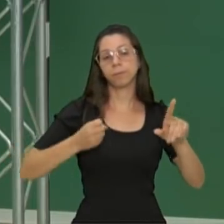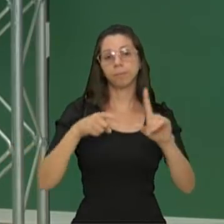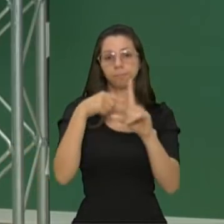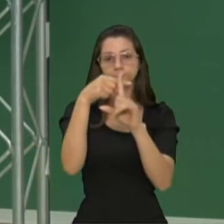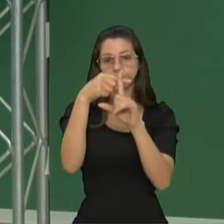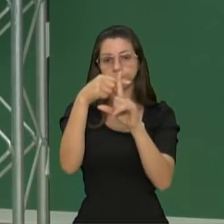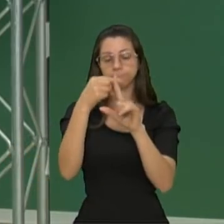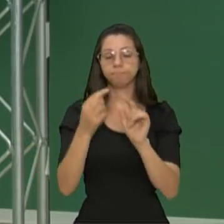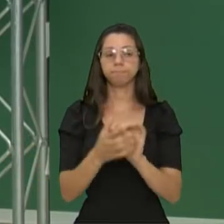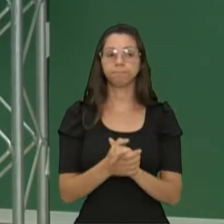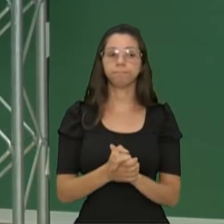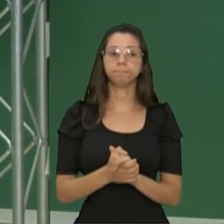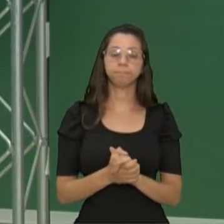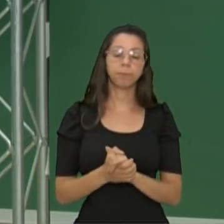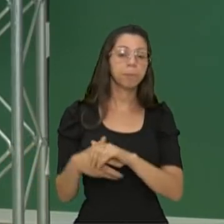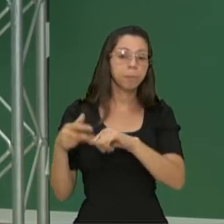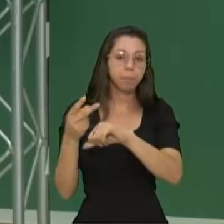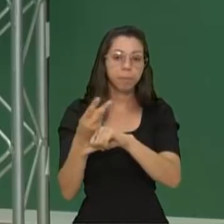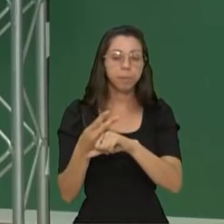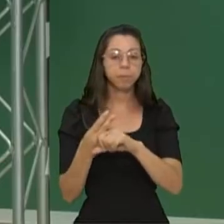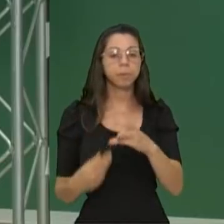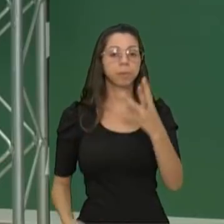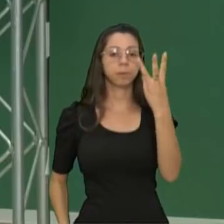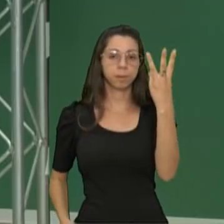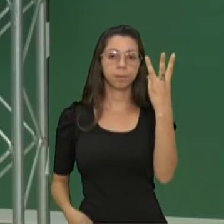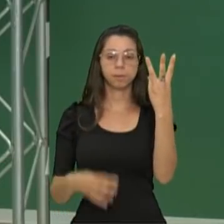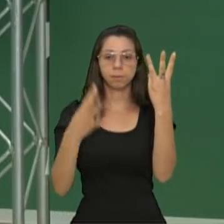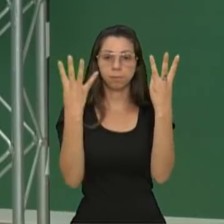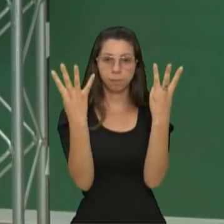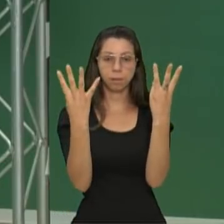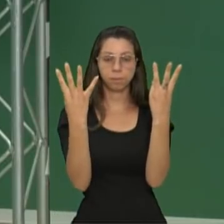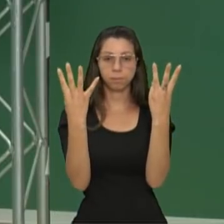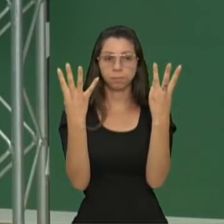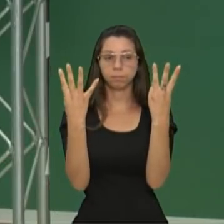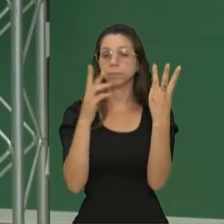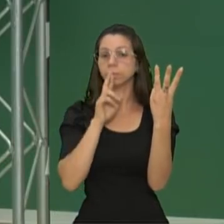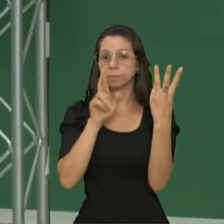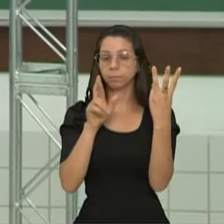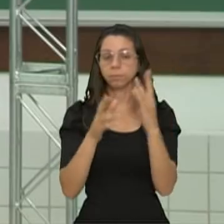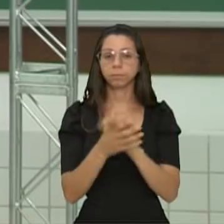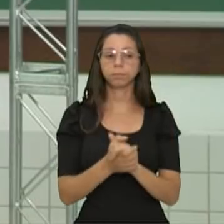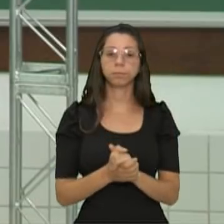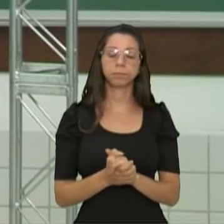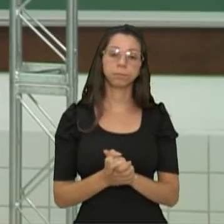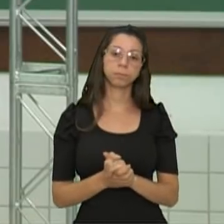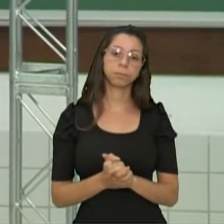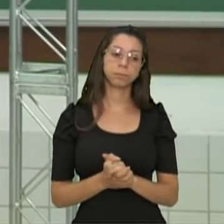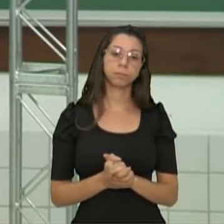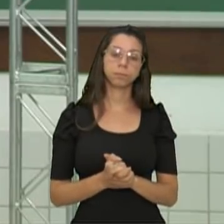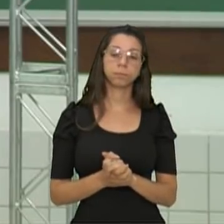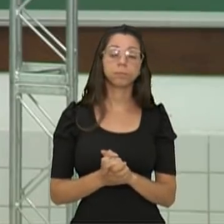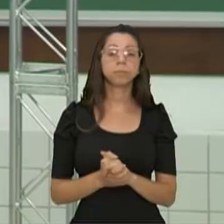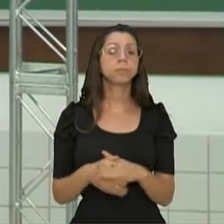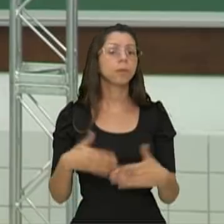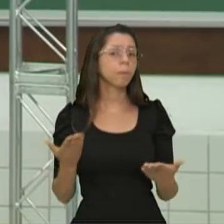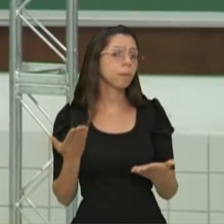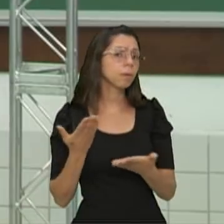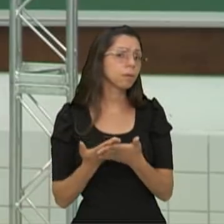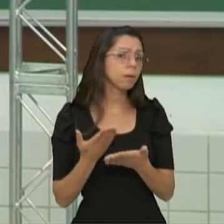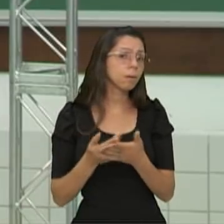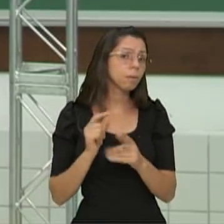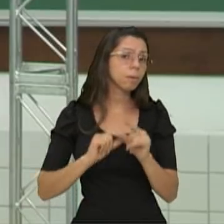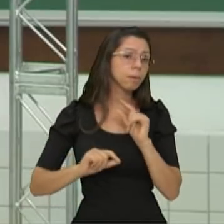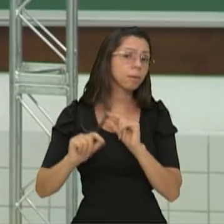Ok? Então, os números procurados são 3 e 4. Certinho, gente? Então, vamos lá. Na aula de hoje, o que